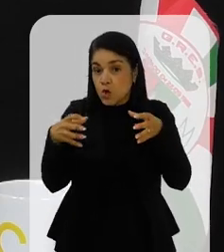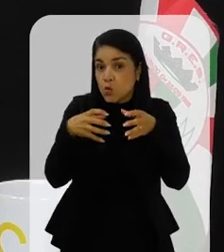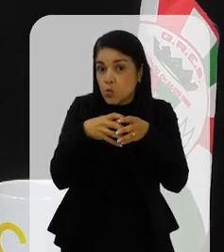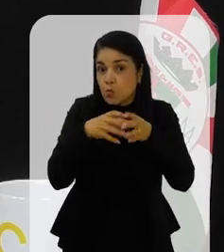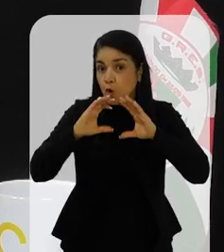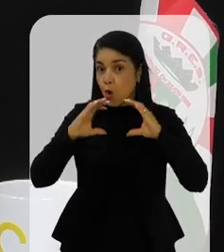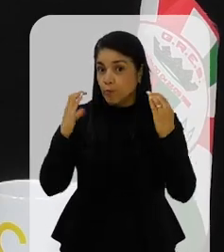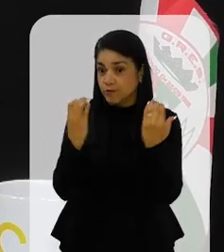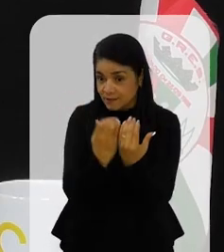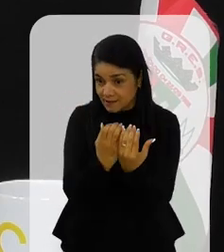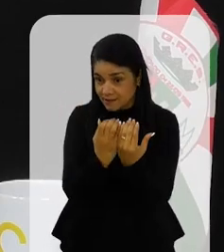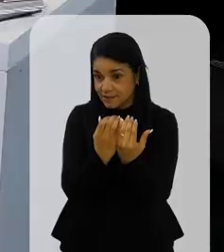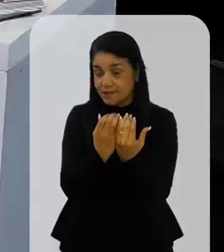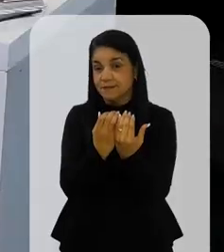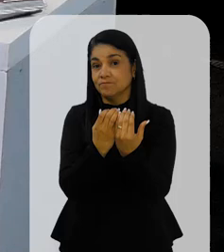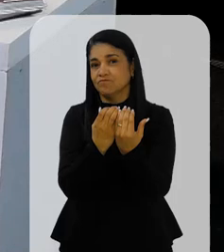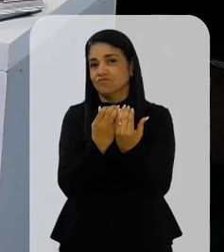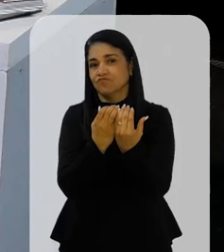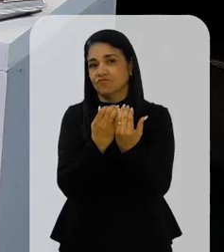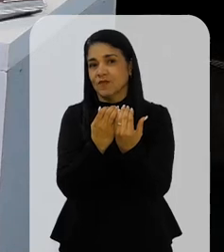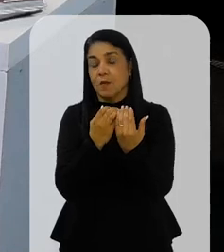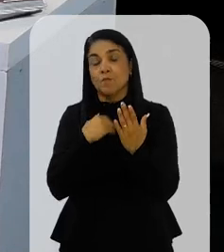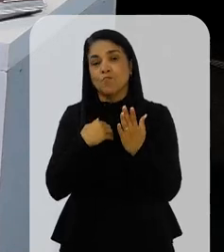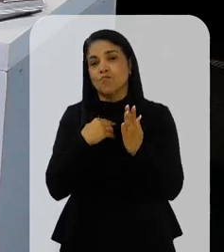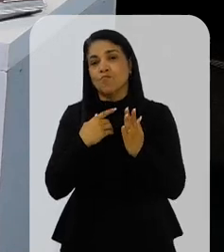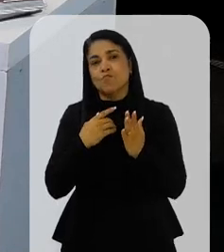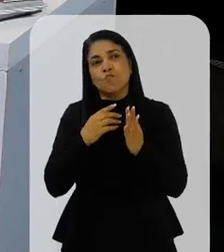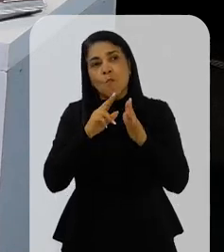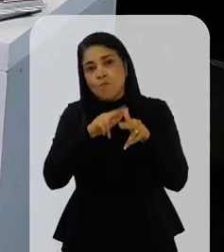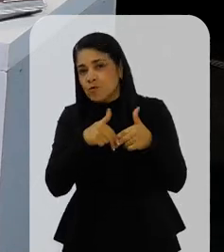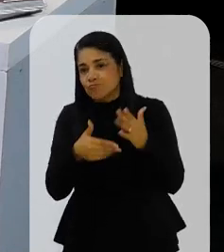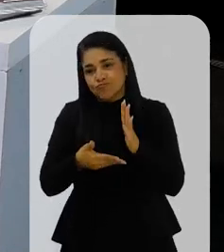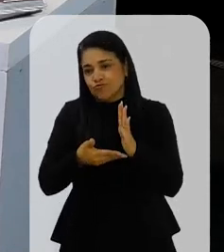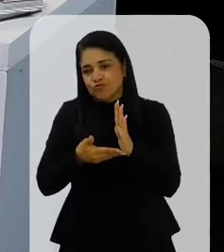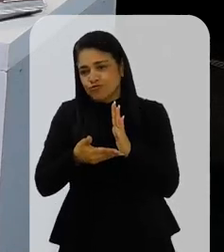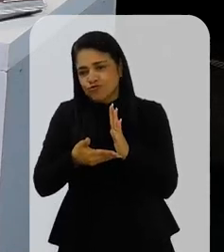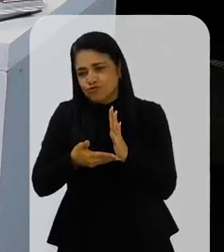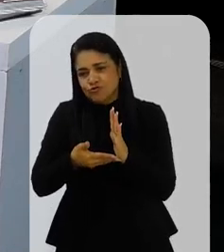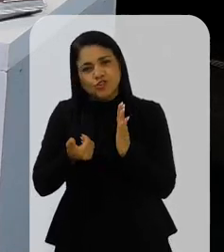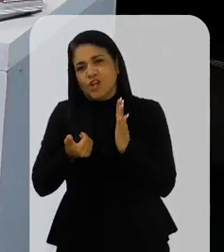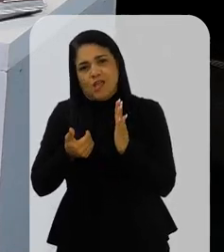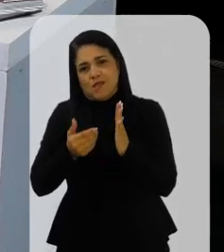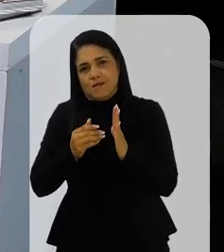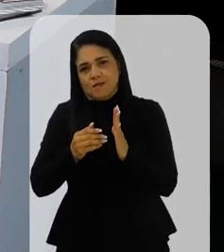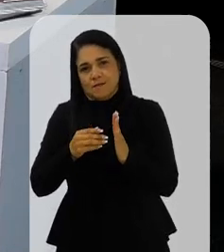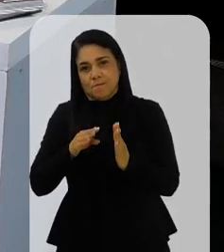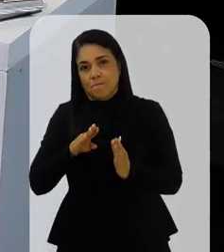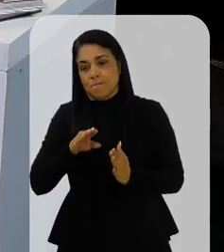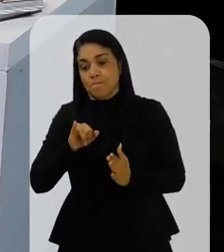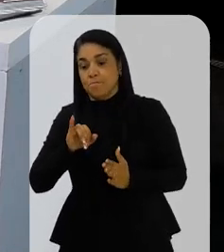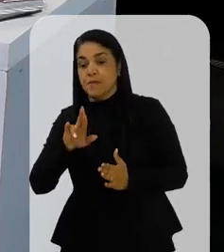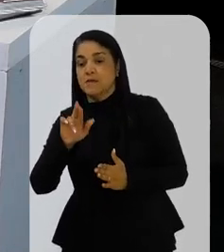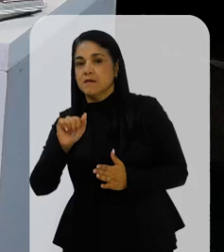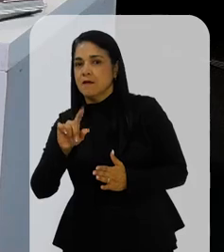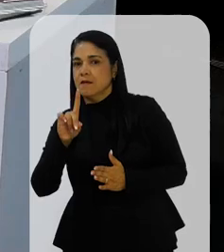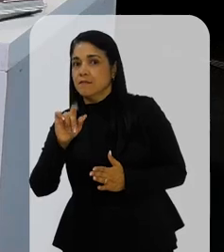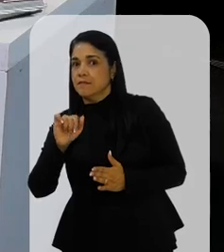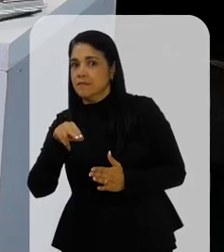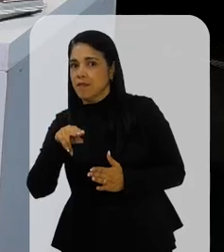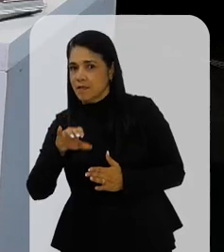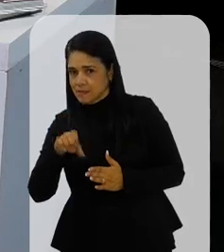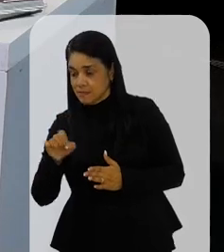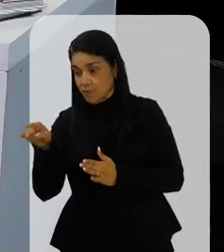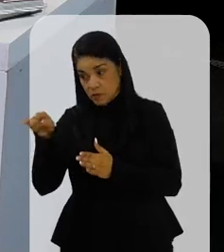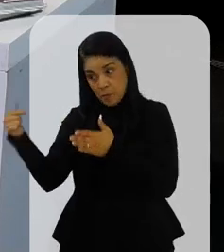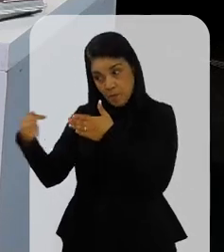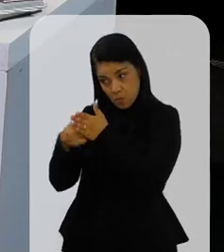Sim. Você sabe, por isso que eu não tirei Grupo Beiradense. Sendo, olha a história que você me